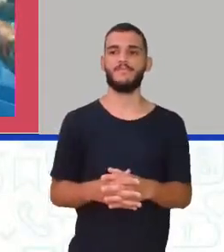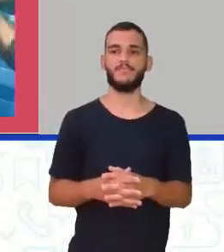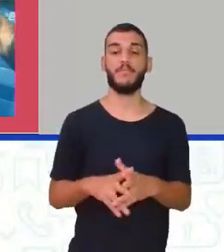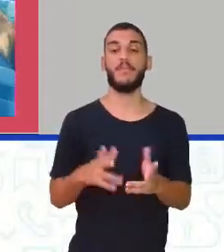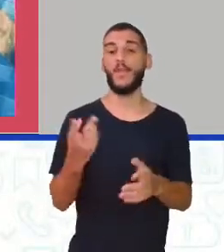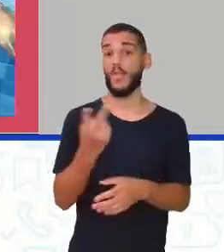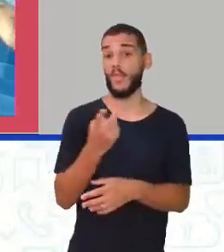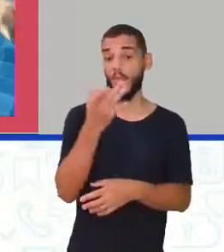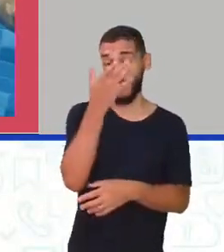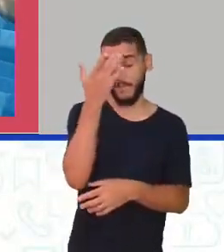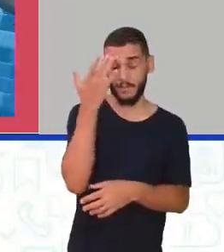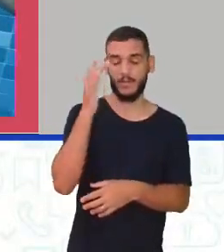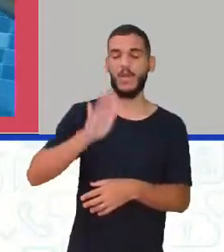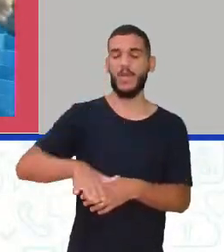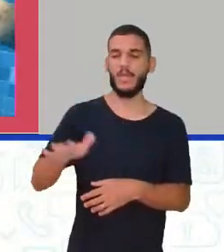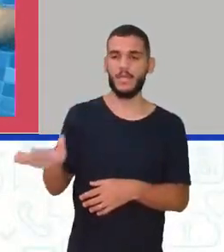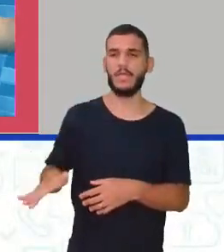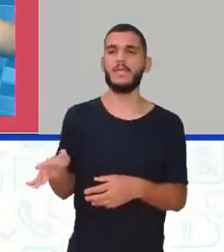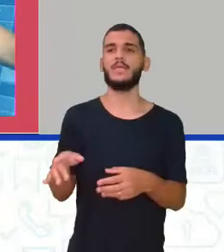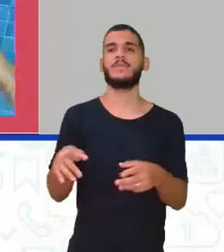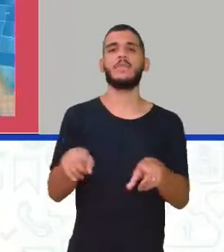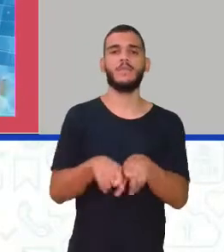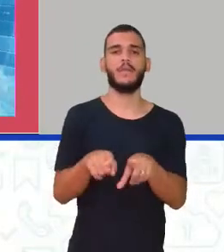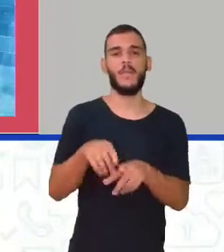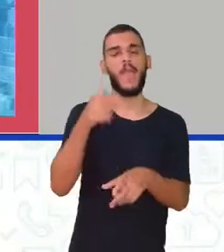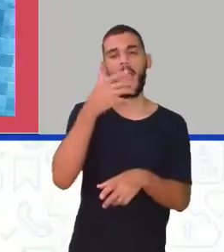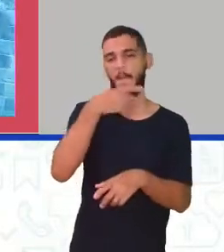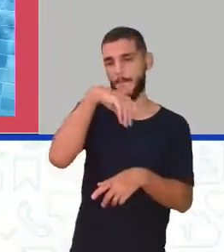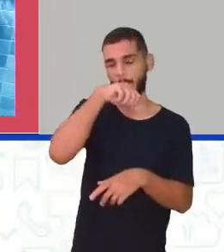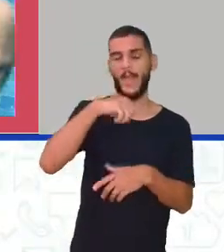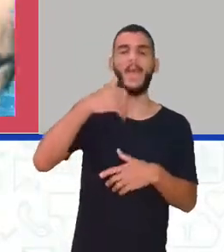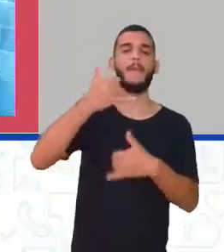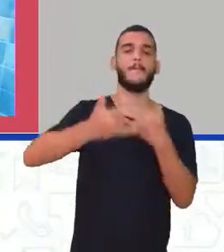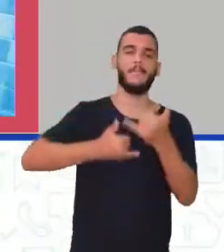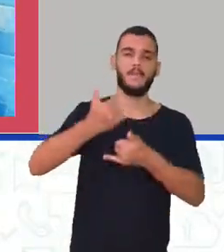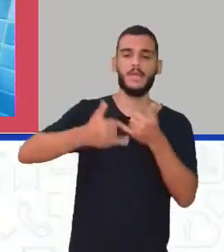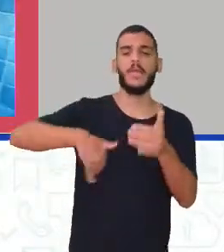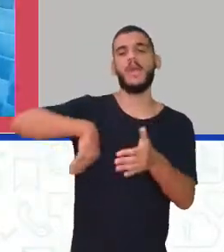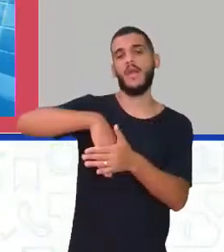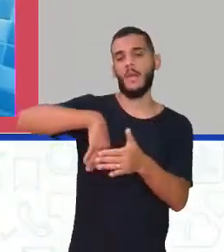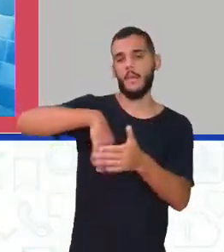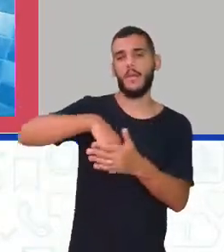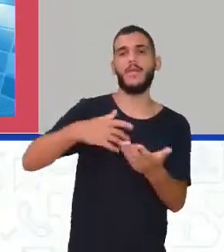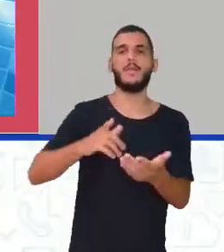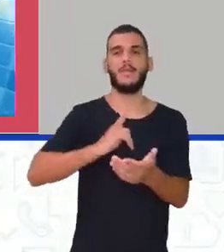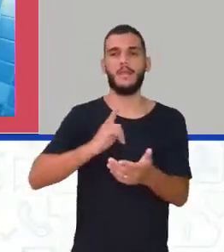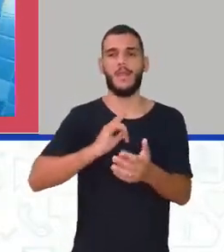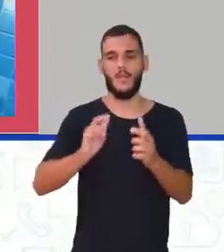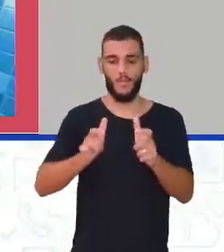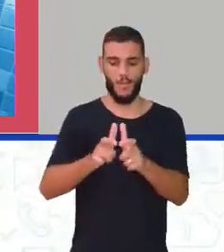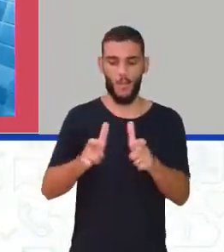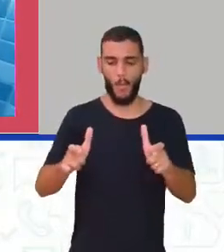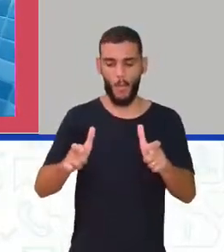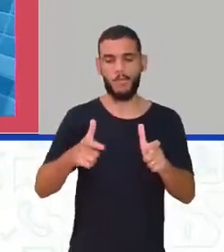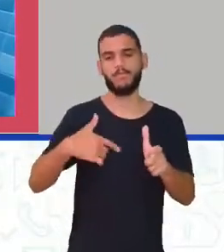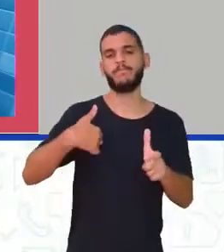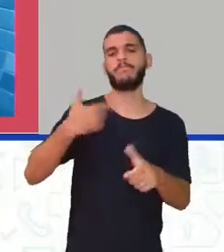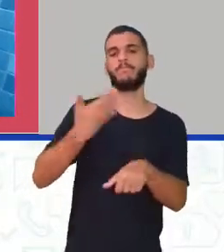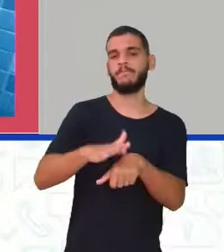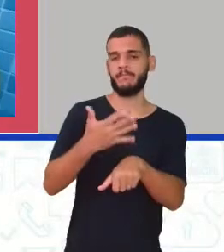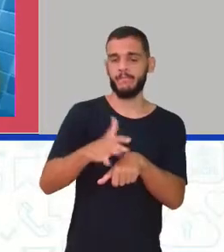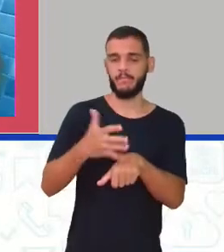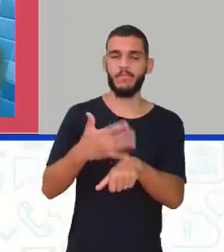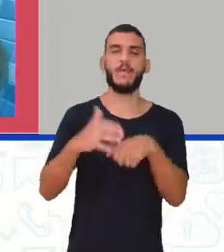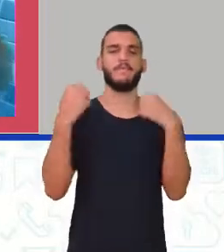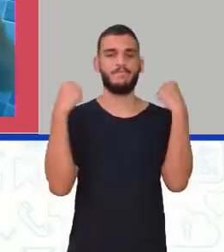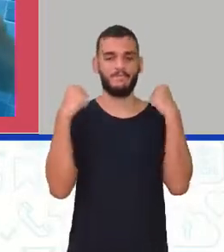Essas duas pessoas, essa criança, eu acredito ser o pai, estão jogando ali, né, bola num pedacinho, no espaço que eles têm. Estão se exercitando,